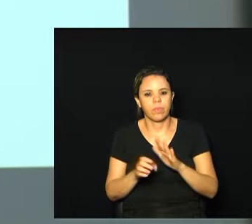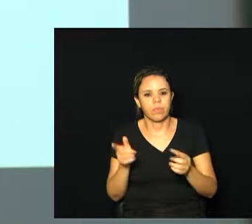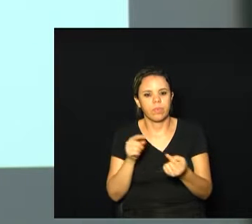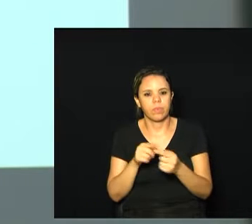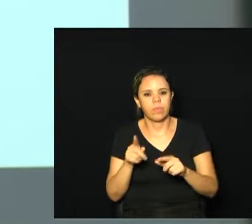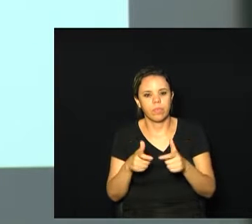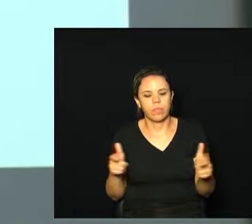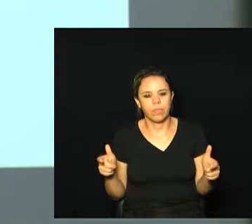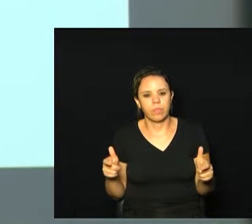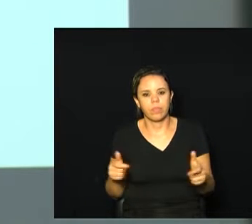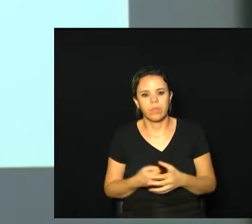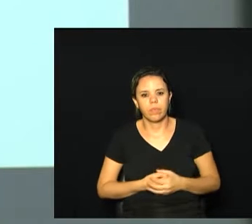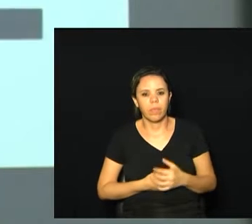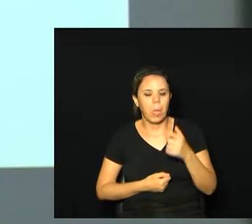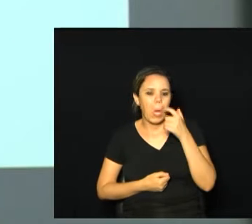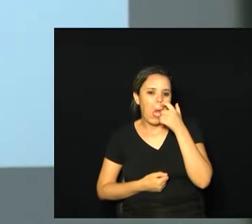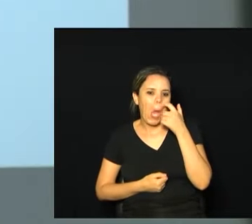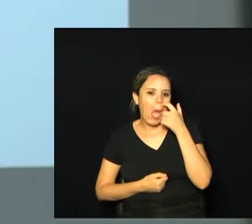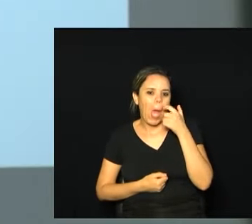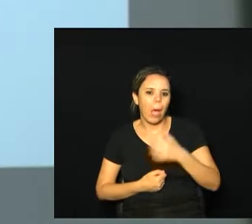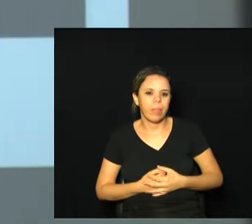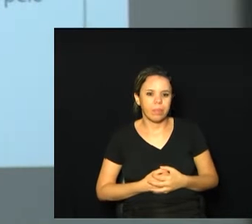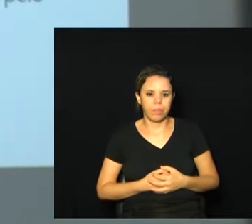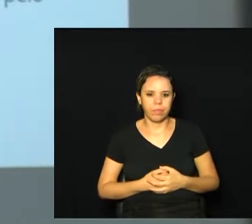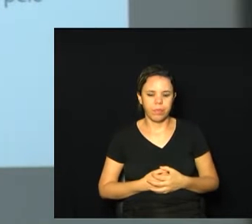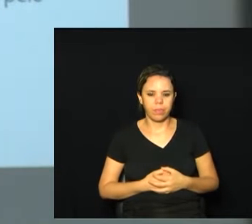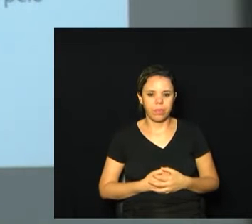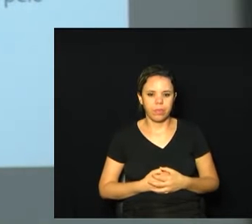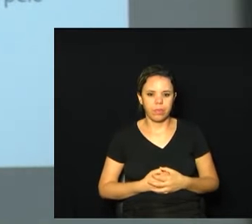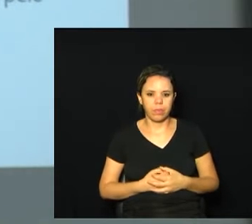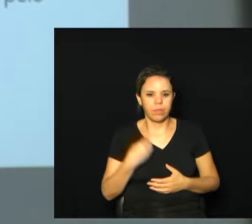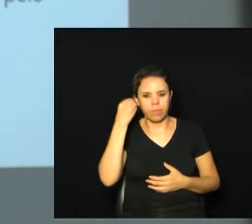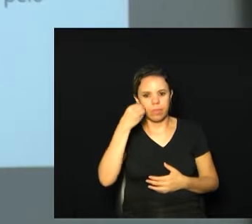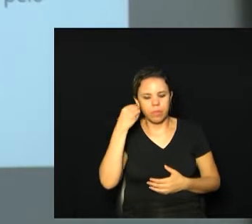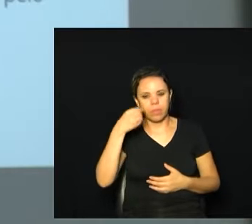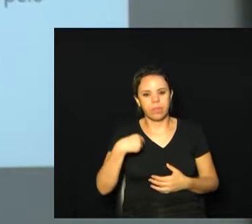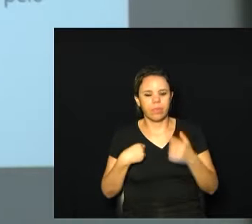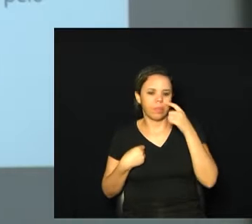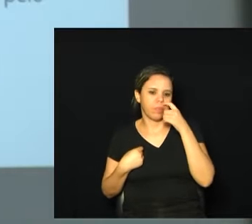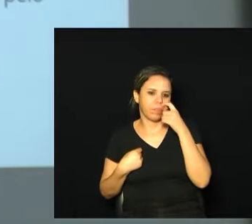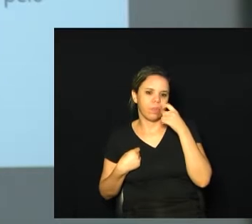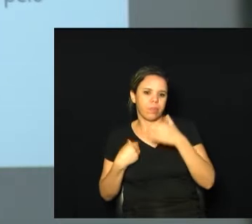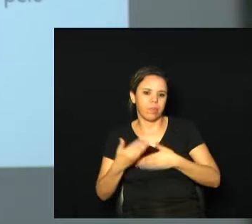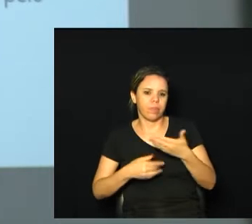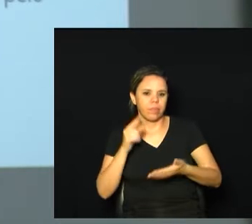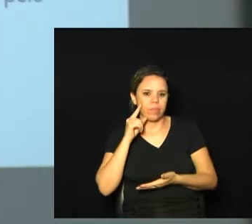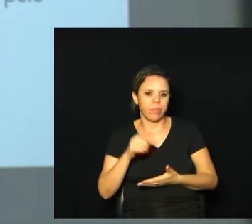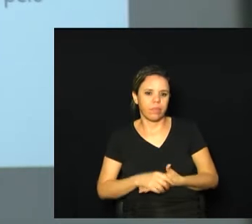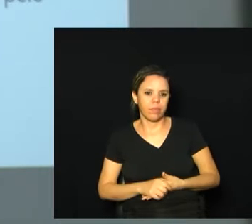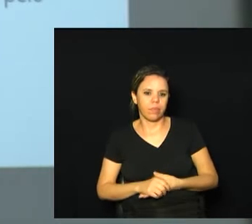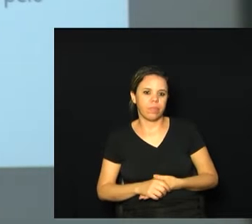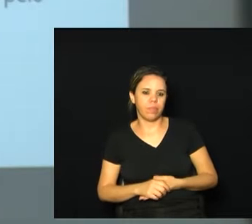público maior em volta dele mesmo. Então, foi em busca de uma vivência minha, uma dificuldade do meu dia a dia, assim, digamos